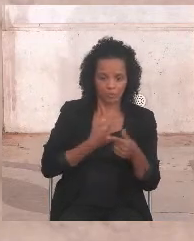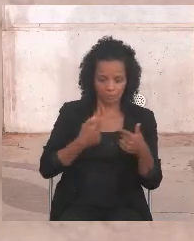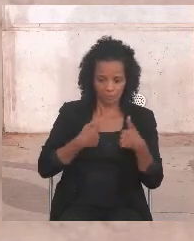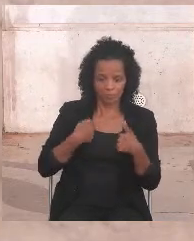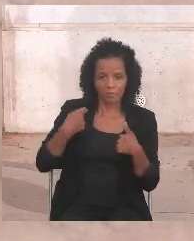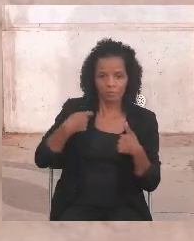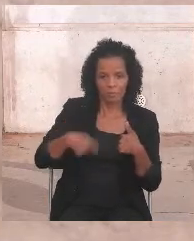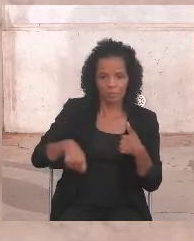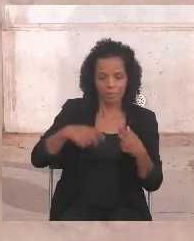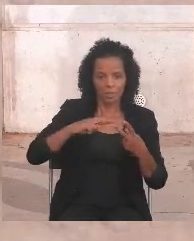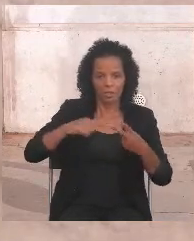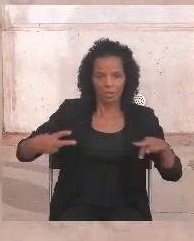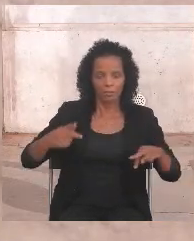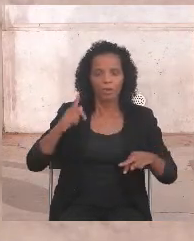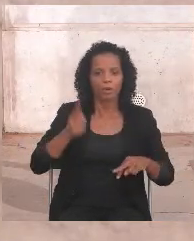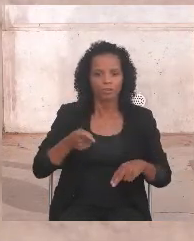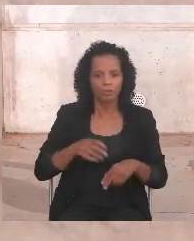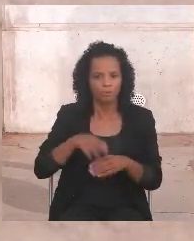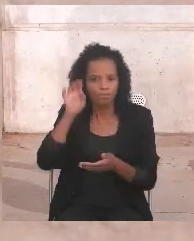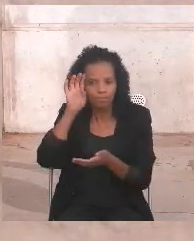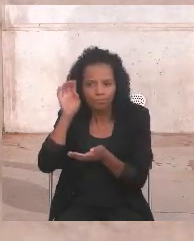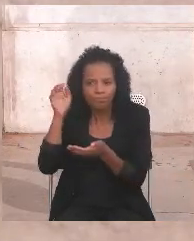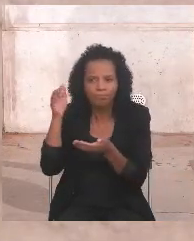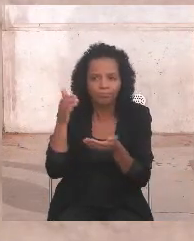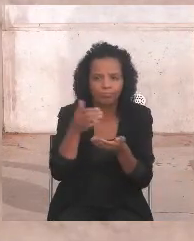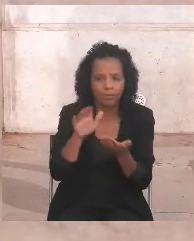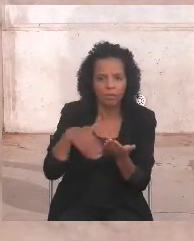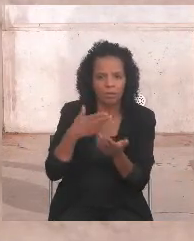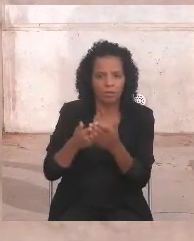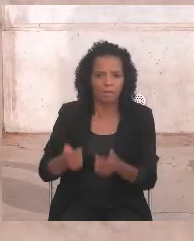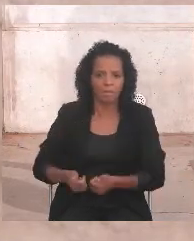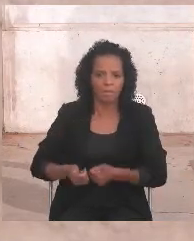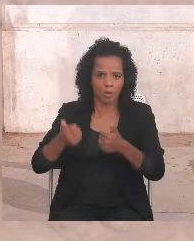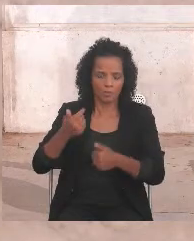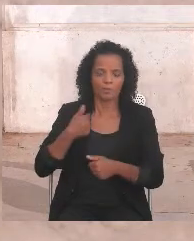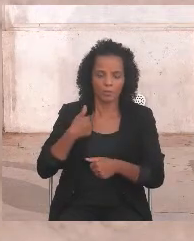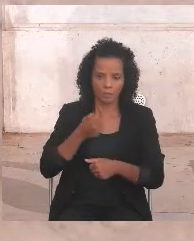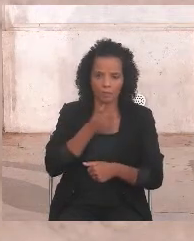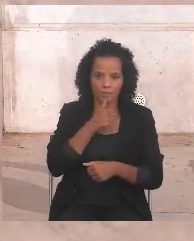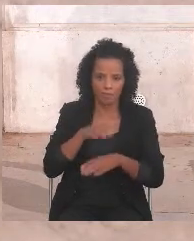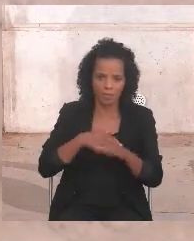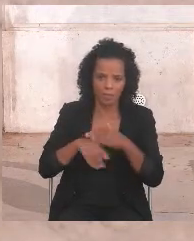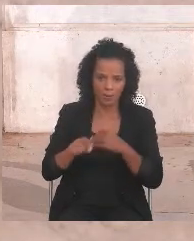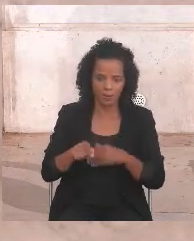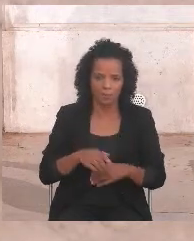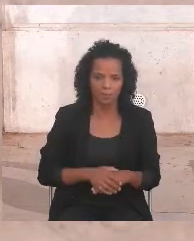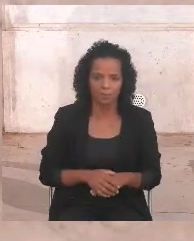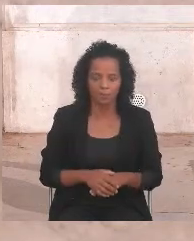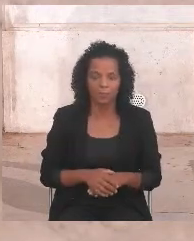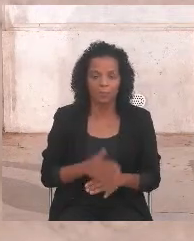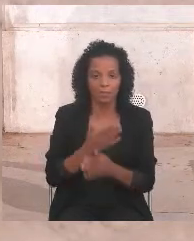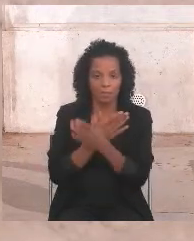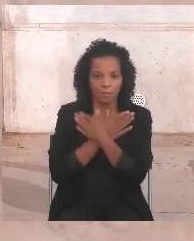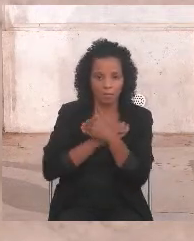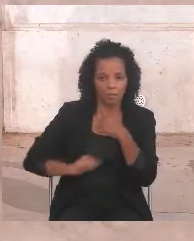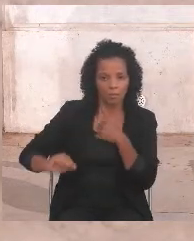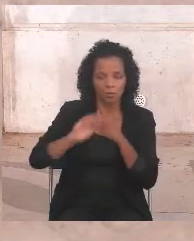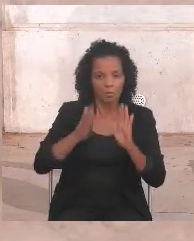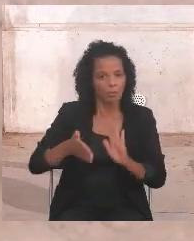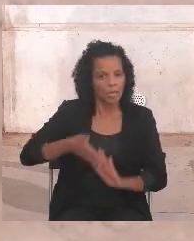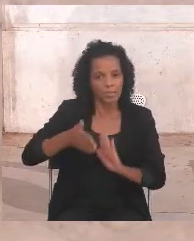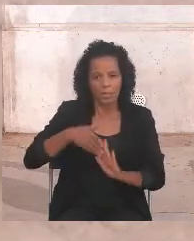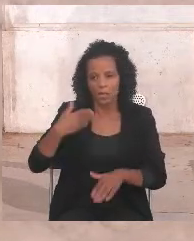Presidente da Câmara, é auditar para melhorar. E é isso que farei. Temos, meus amigos, que